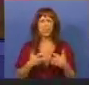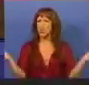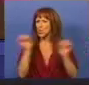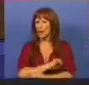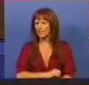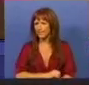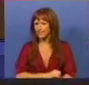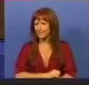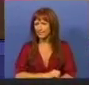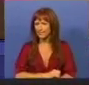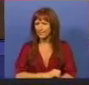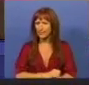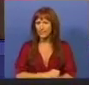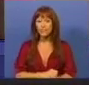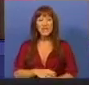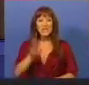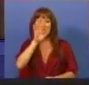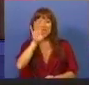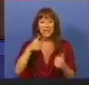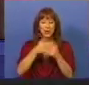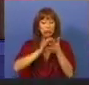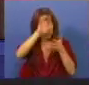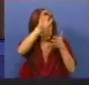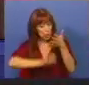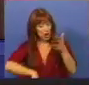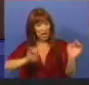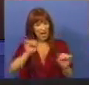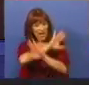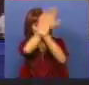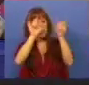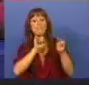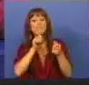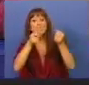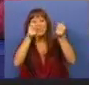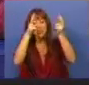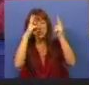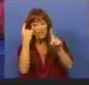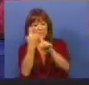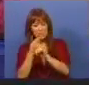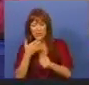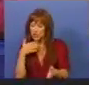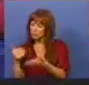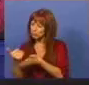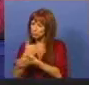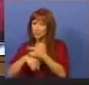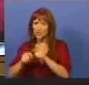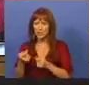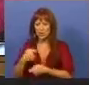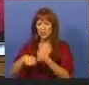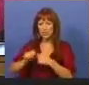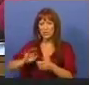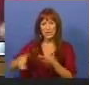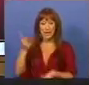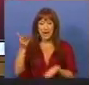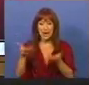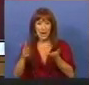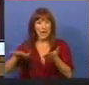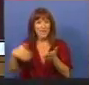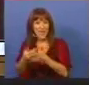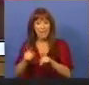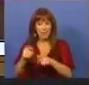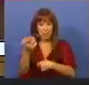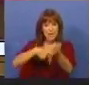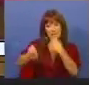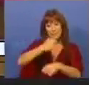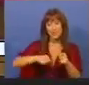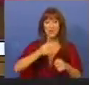dúvida. Se todo o texto é claro nas possibilidades de rentabilização económica proporcionadas pela